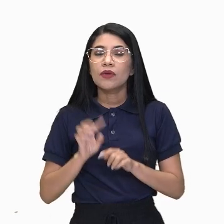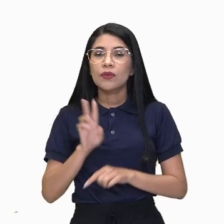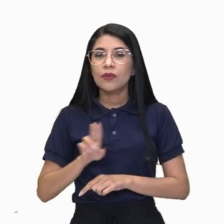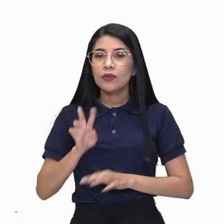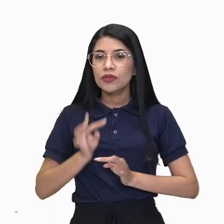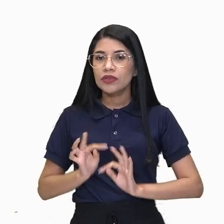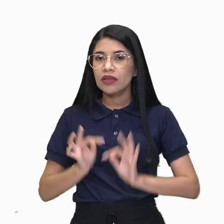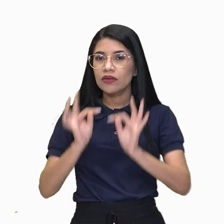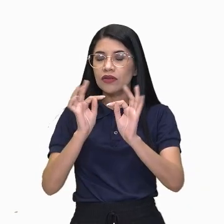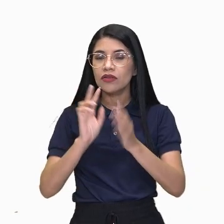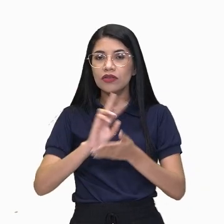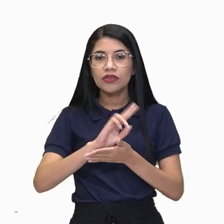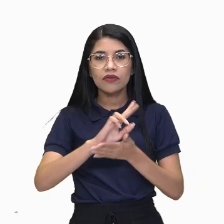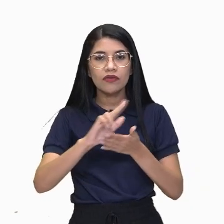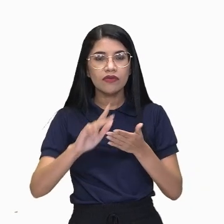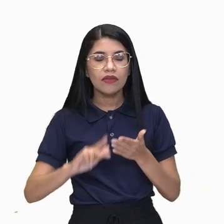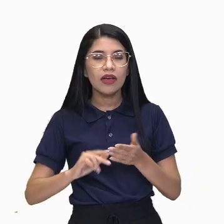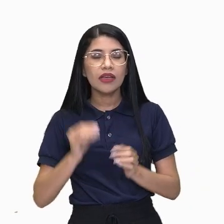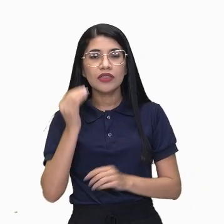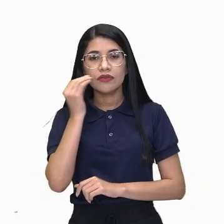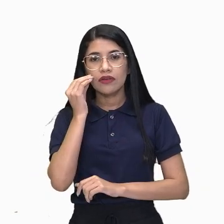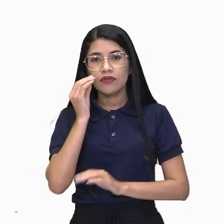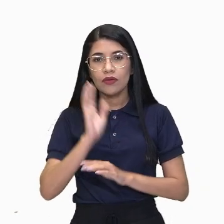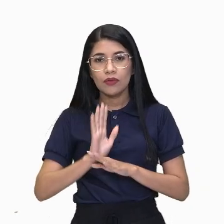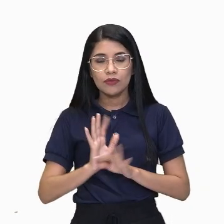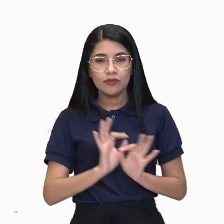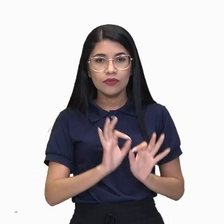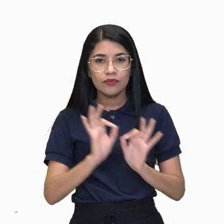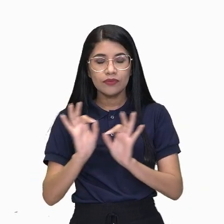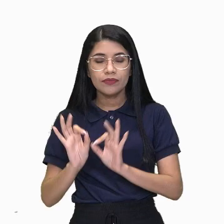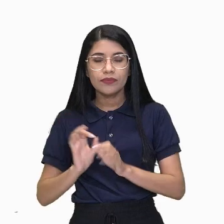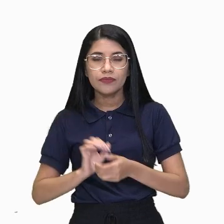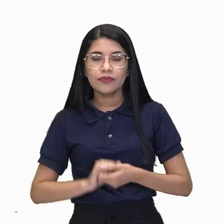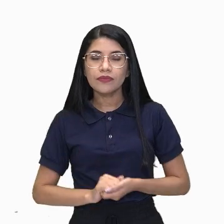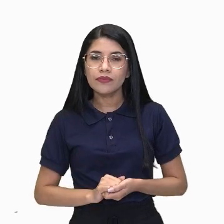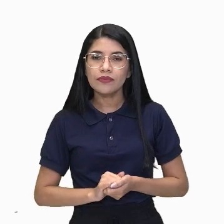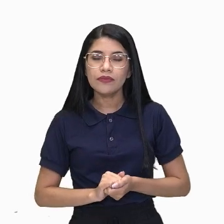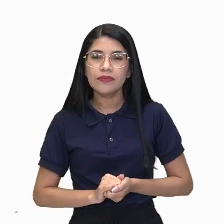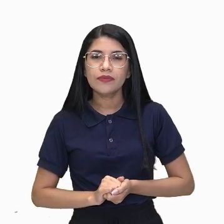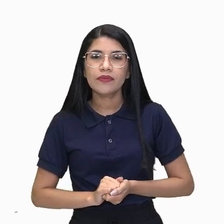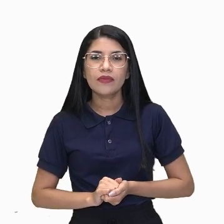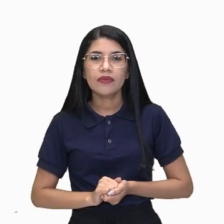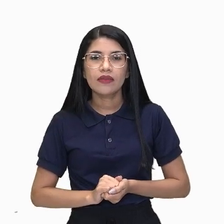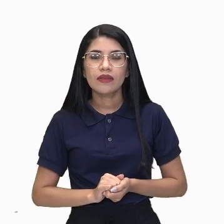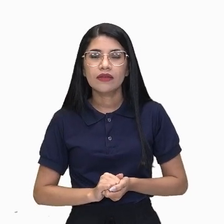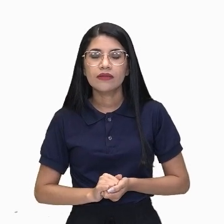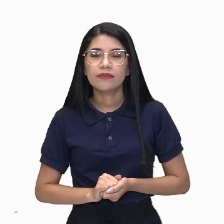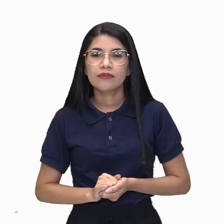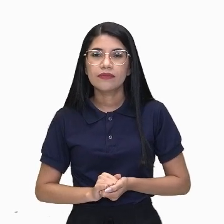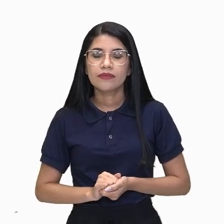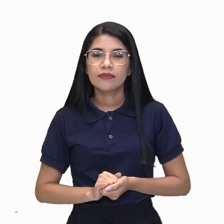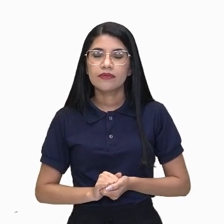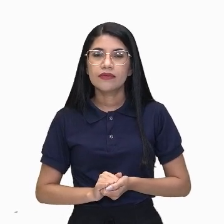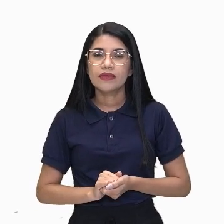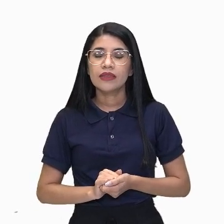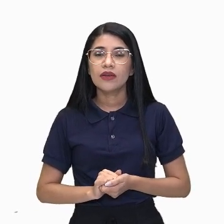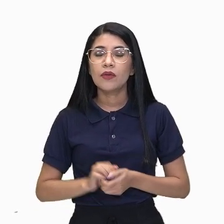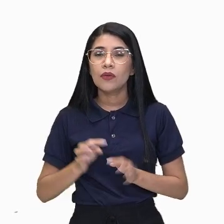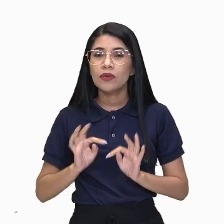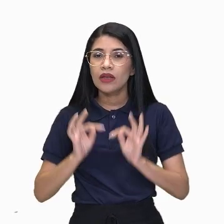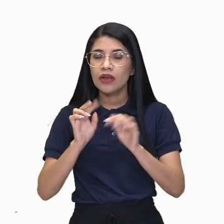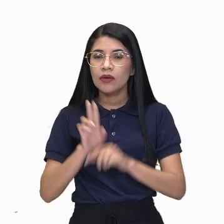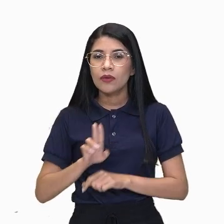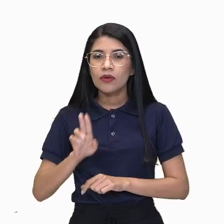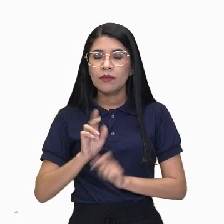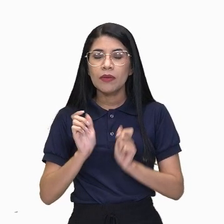tecnologias, né, que é isso que nós vimos, né, aqui no nosso vídeo, né? Muito bem, então usa a tecnologia para